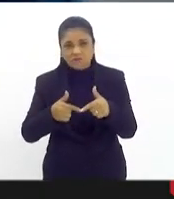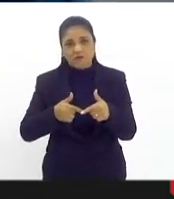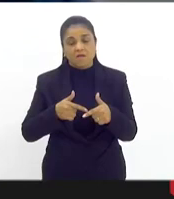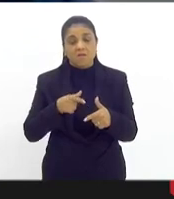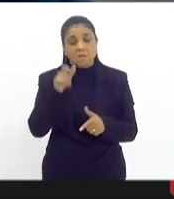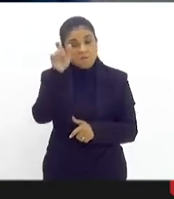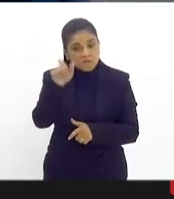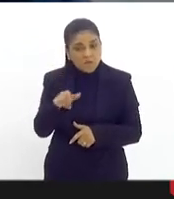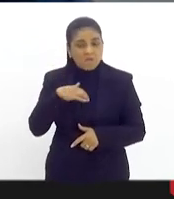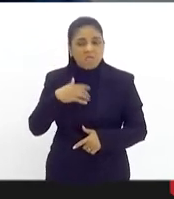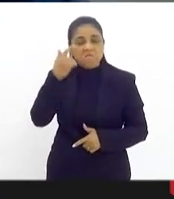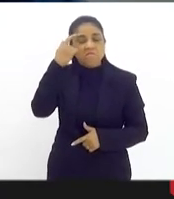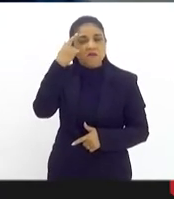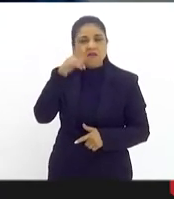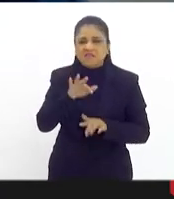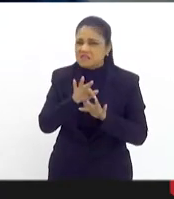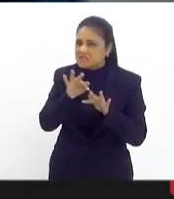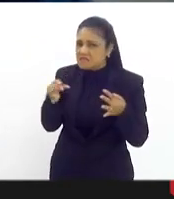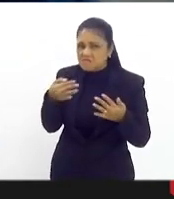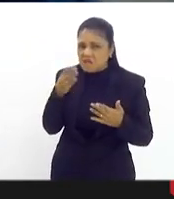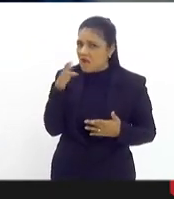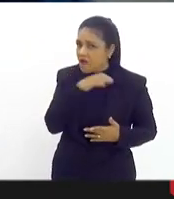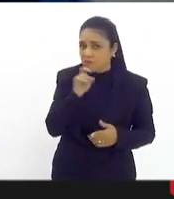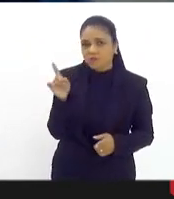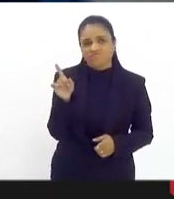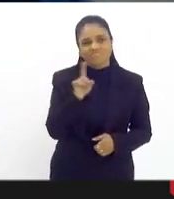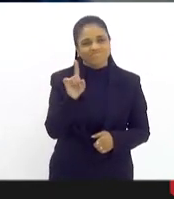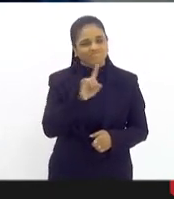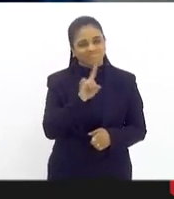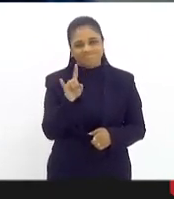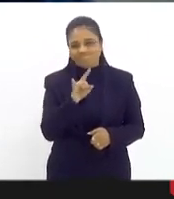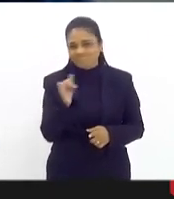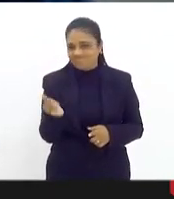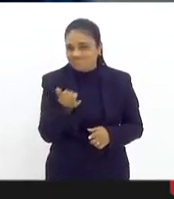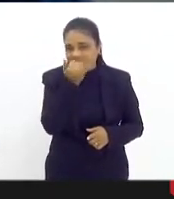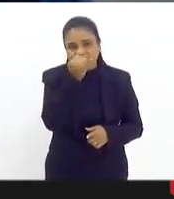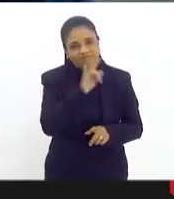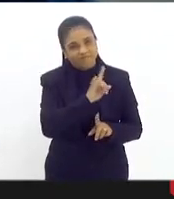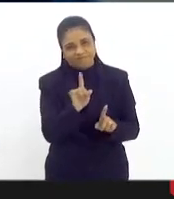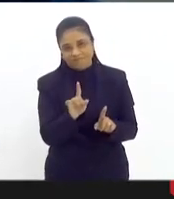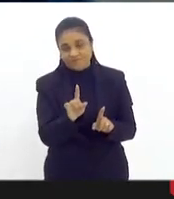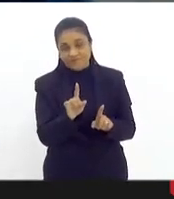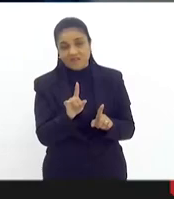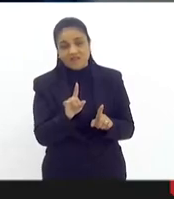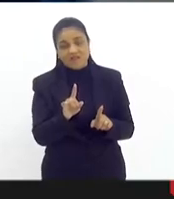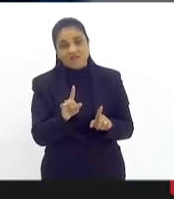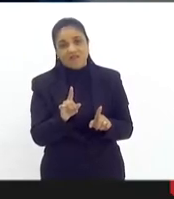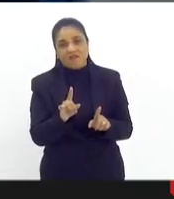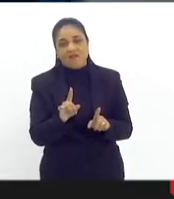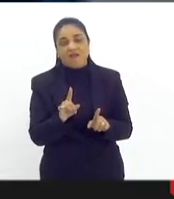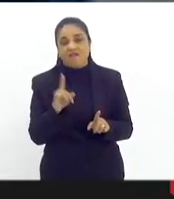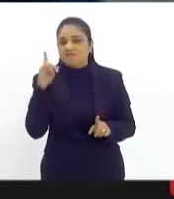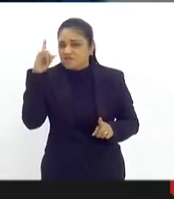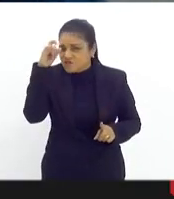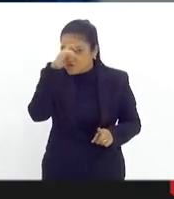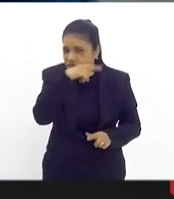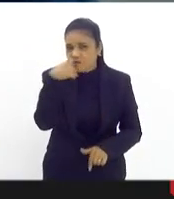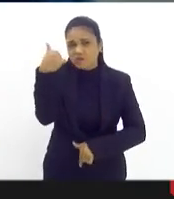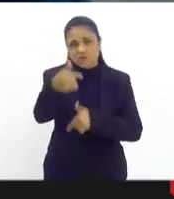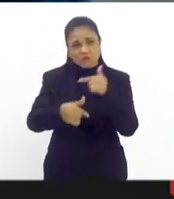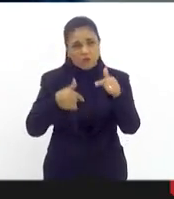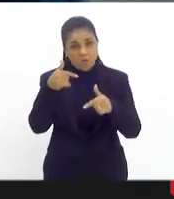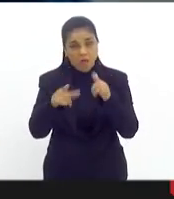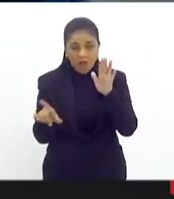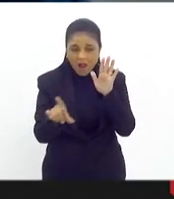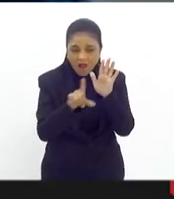simples, muito rápida e muito fácil, se engana quadradamente, não é. Então, a gente também sabe que uma lei